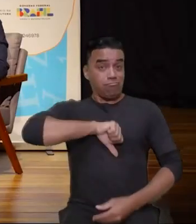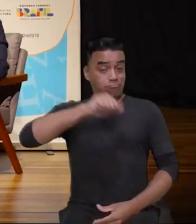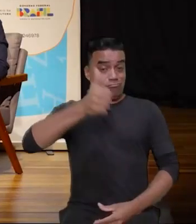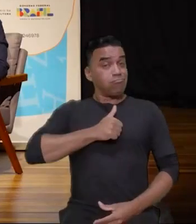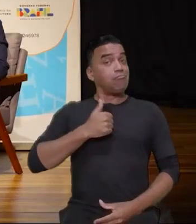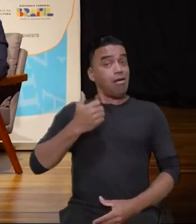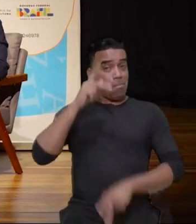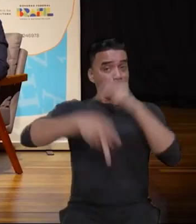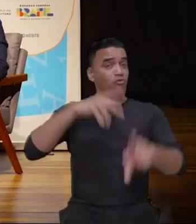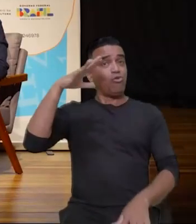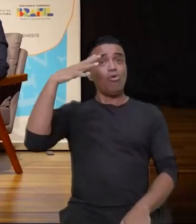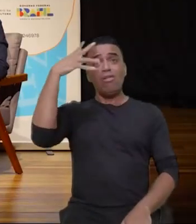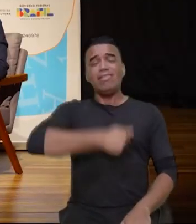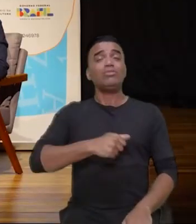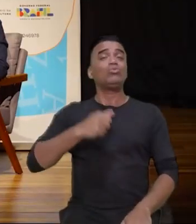nossa beleza,